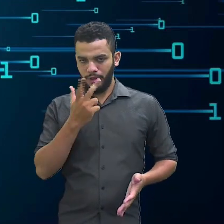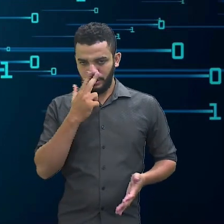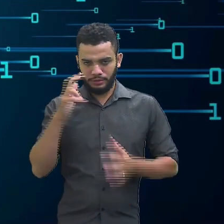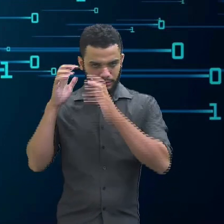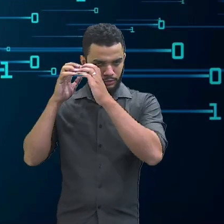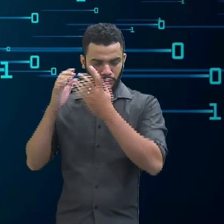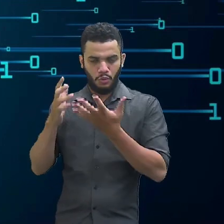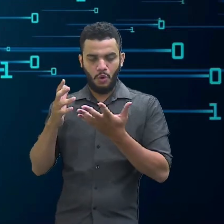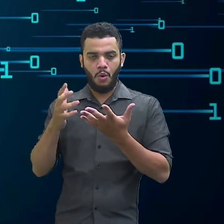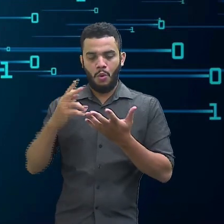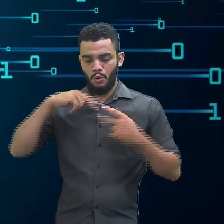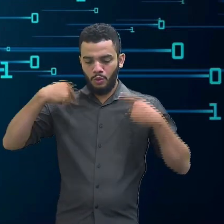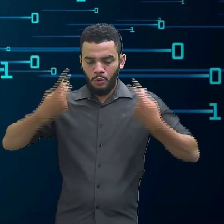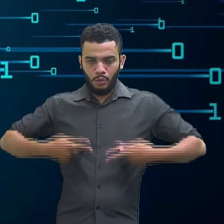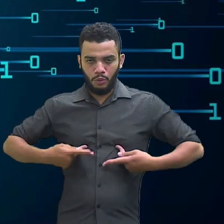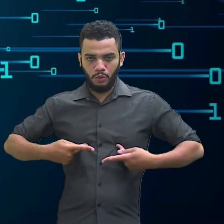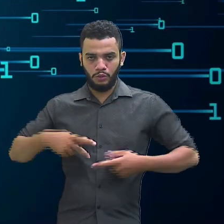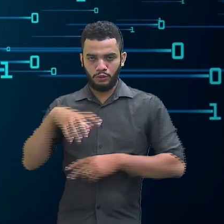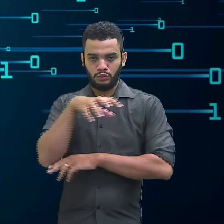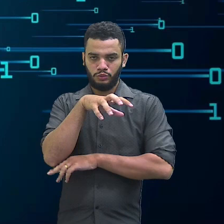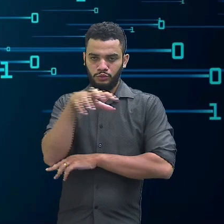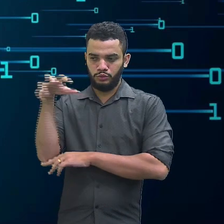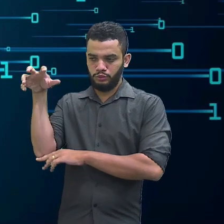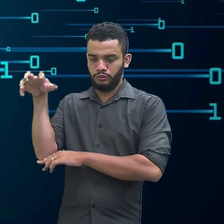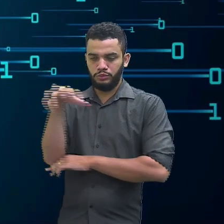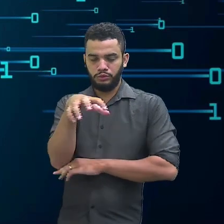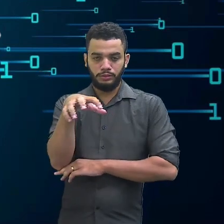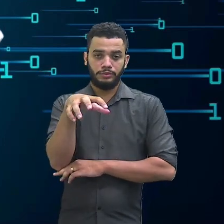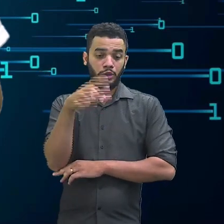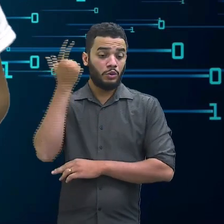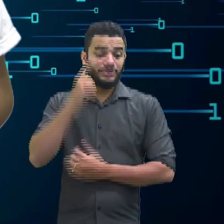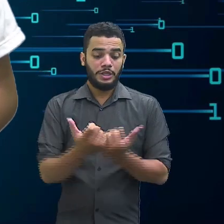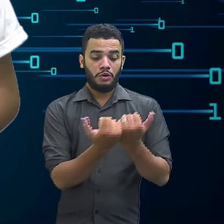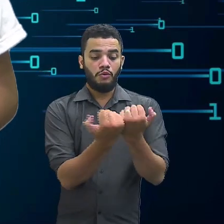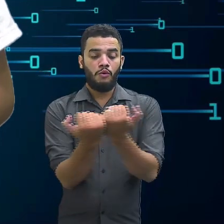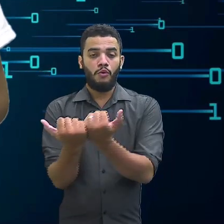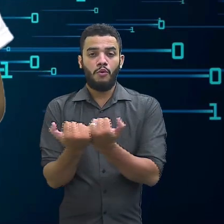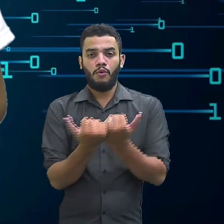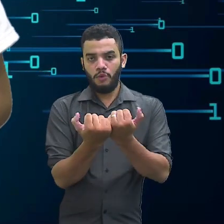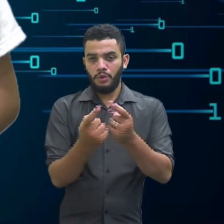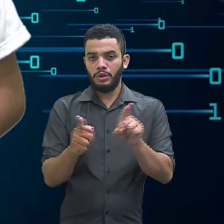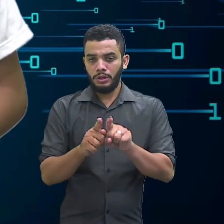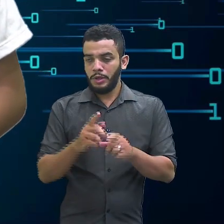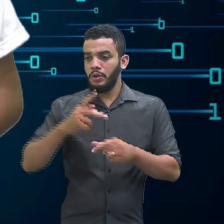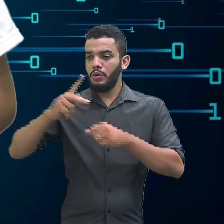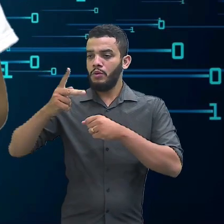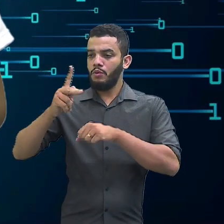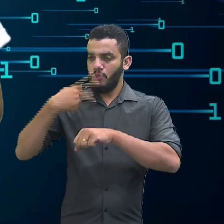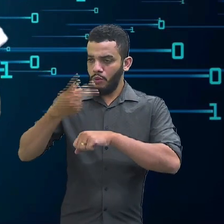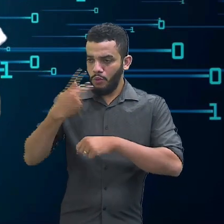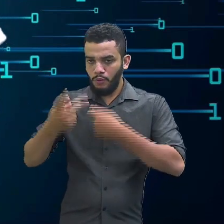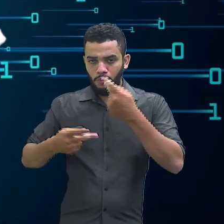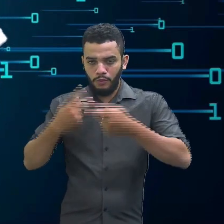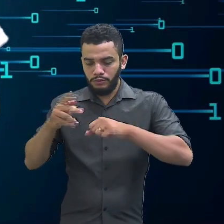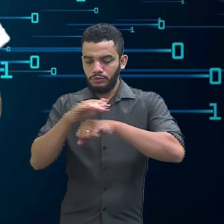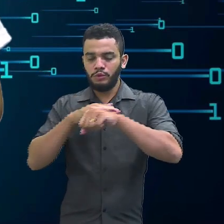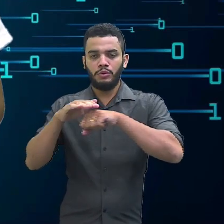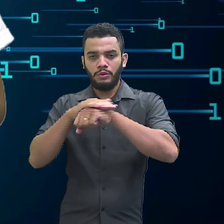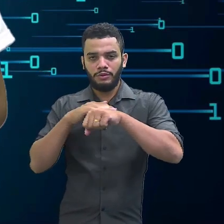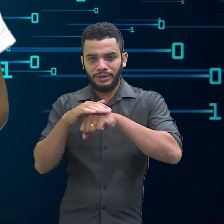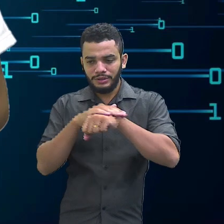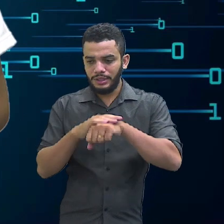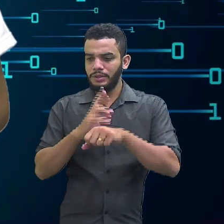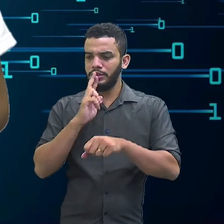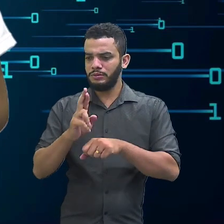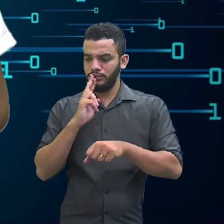apenas pessoas poderiam fazer, como jogar um jogo ou responder a perguntas. Isso é o que chamamos de inteligência artificial. É